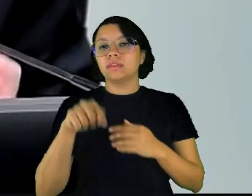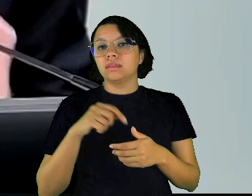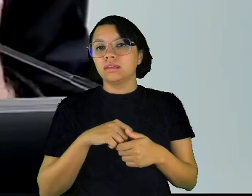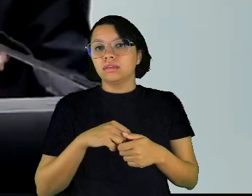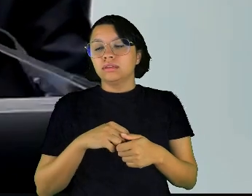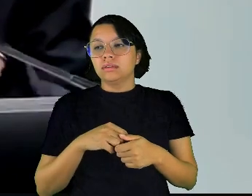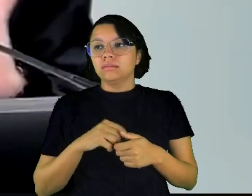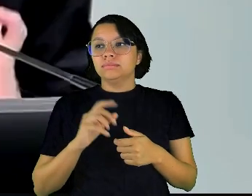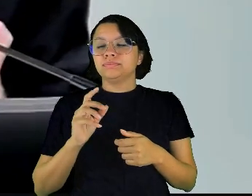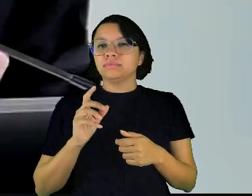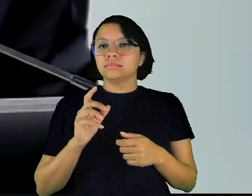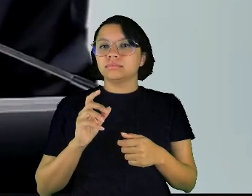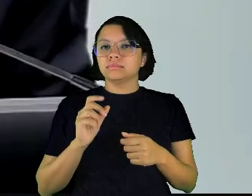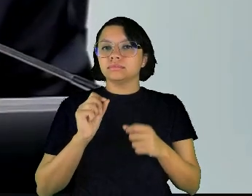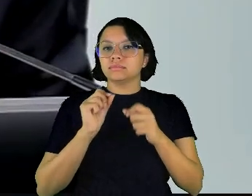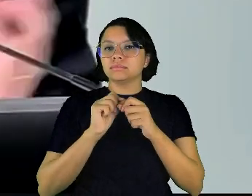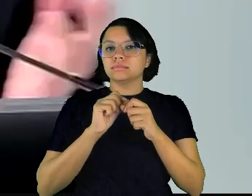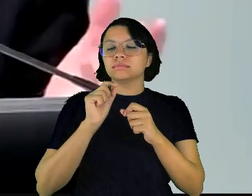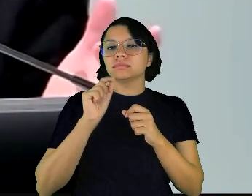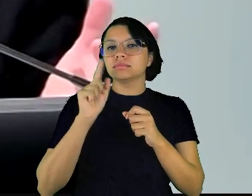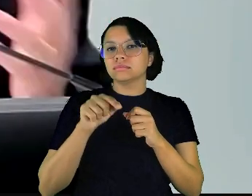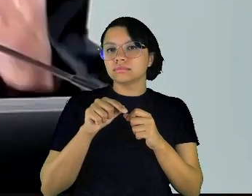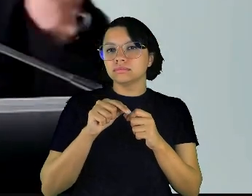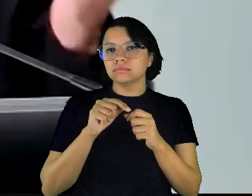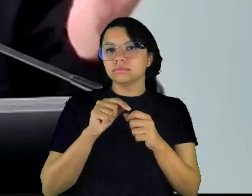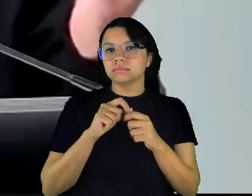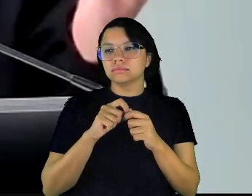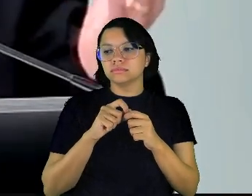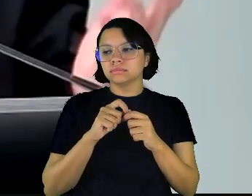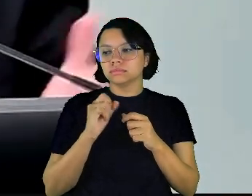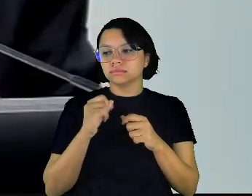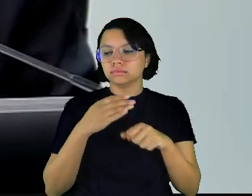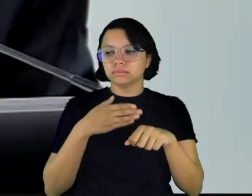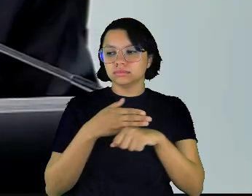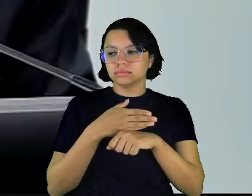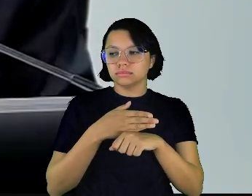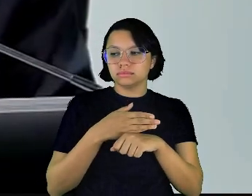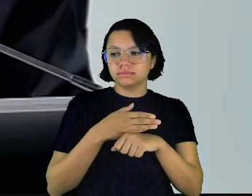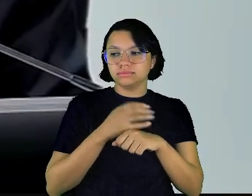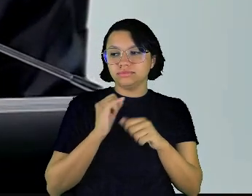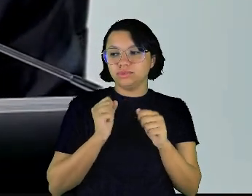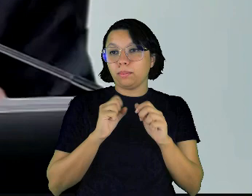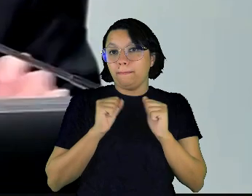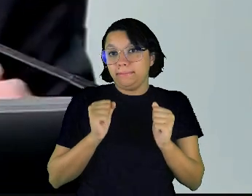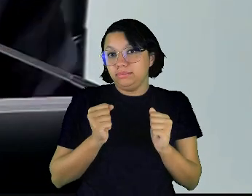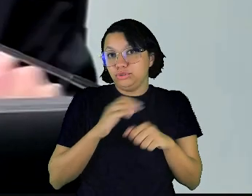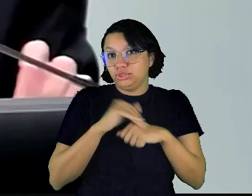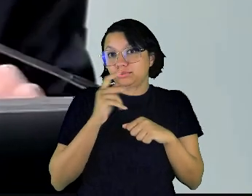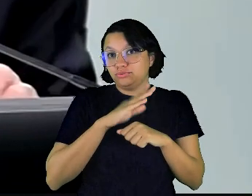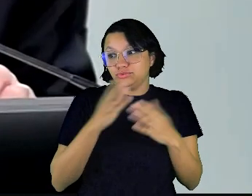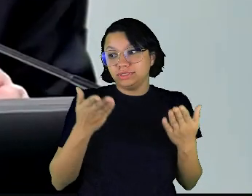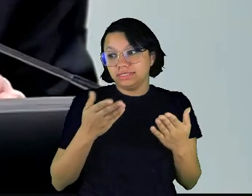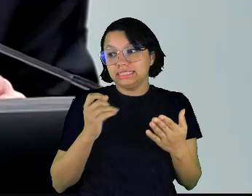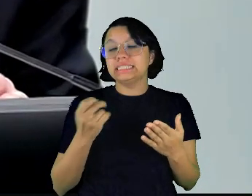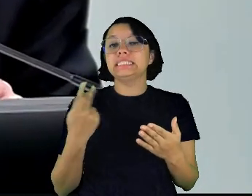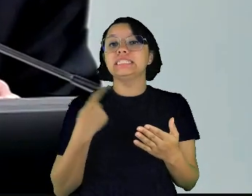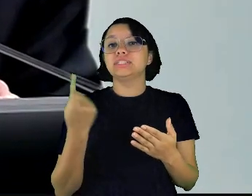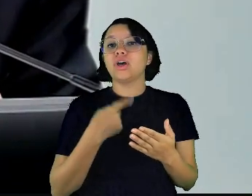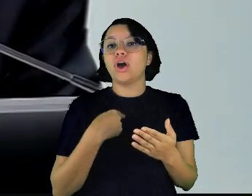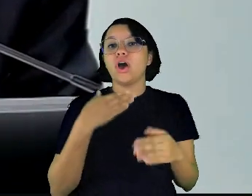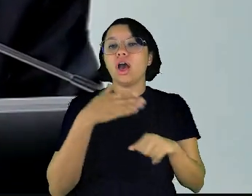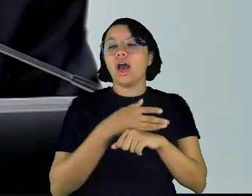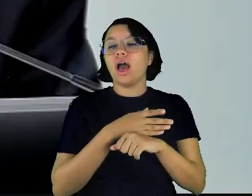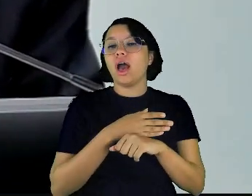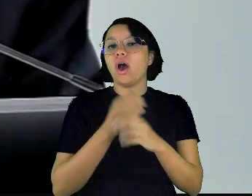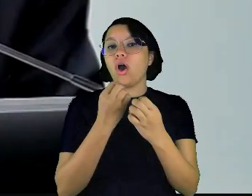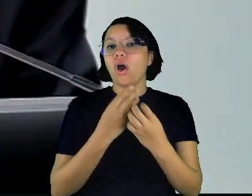definir, se vocês entrarem, se me permite chamar de vocês, perdão, se nós entrarmos no site da STJ,